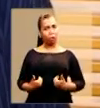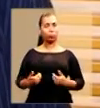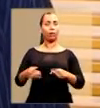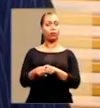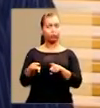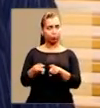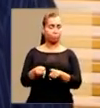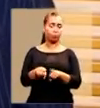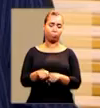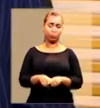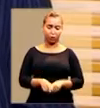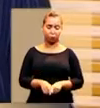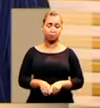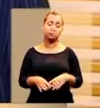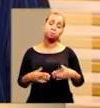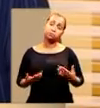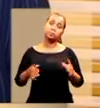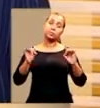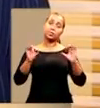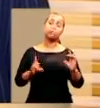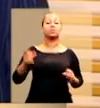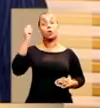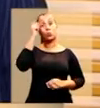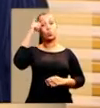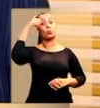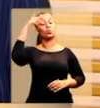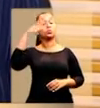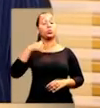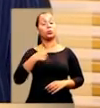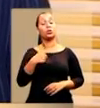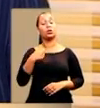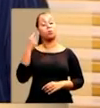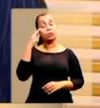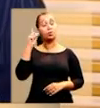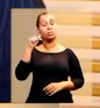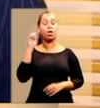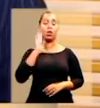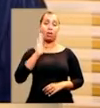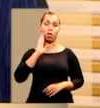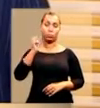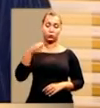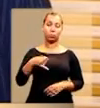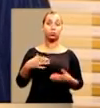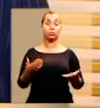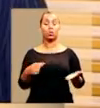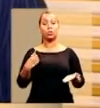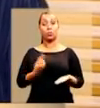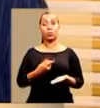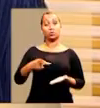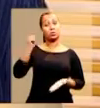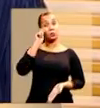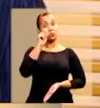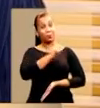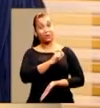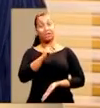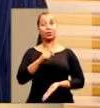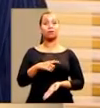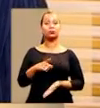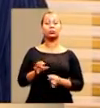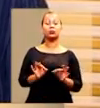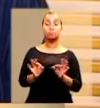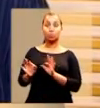pouco para várias áreas, né? Sim. E em especial na cultura, acho isso muito legal. E nós estamos, no caso de Rio